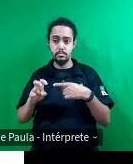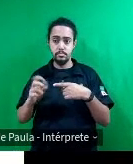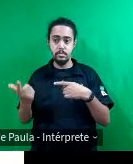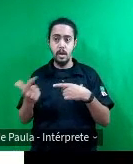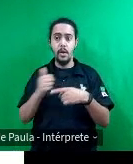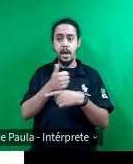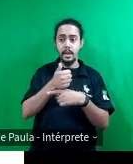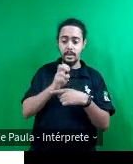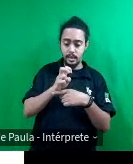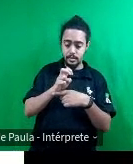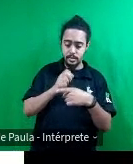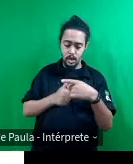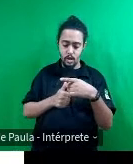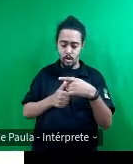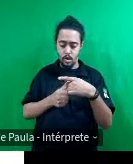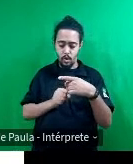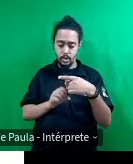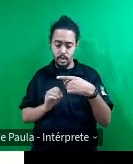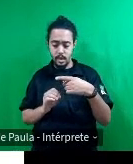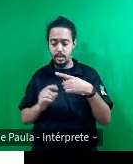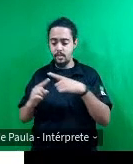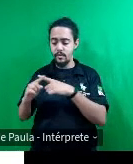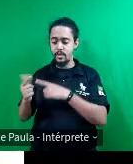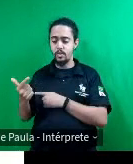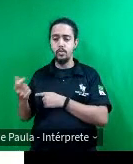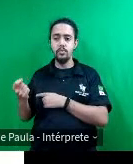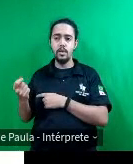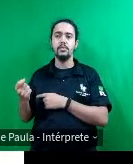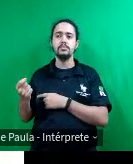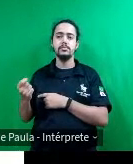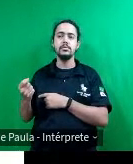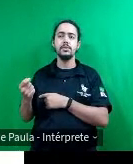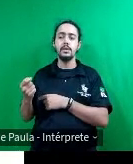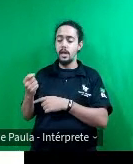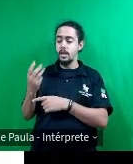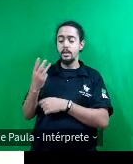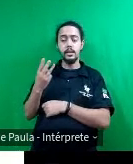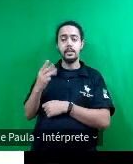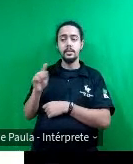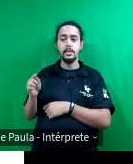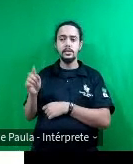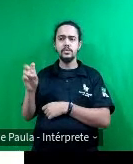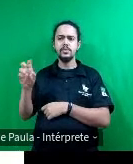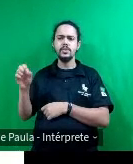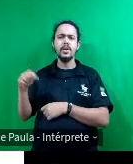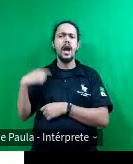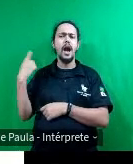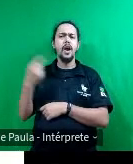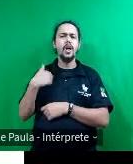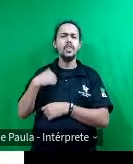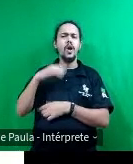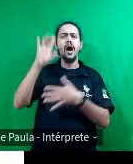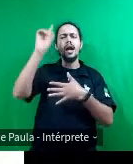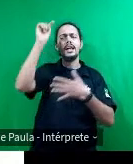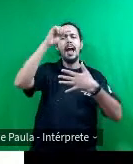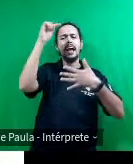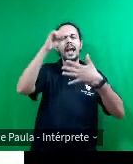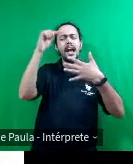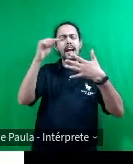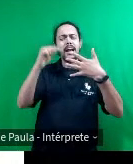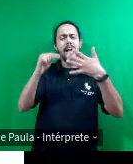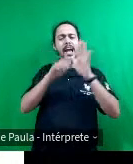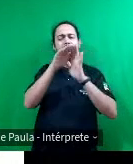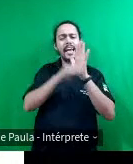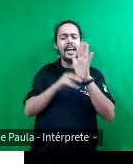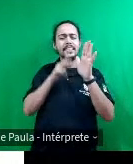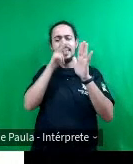eles, o equivalente de todos eles, vezes 200, 37,5. Se eu somar cada queda de tensão individual aqui de